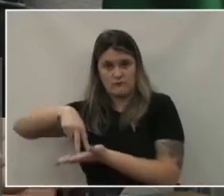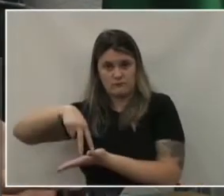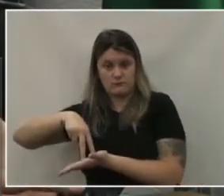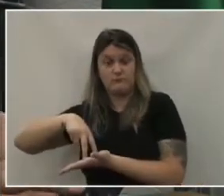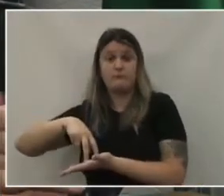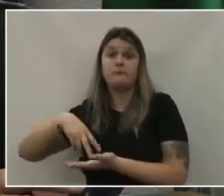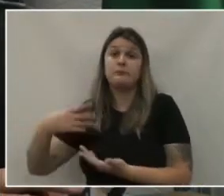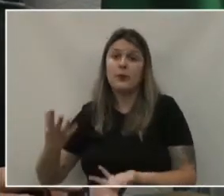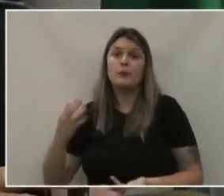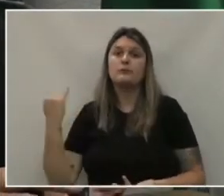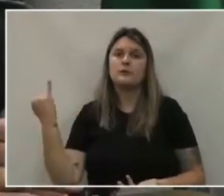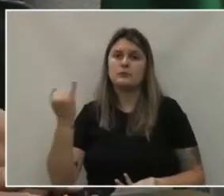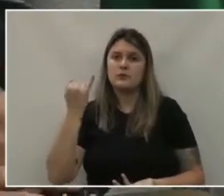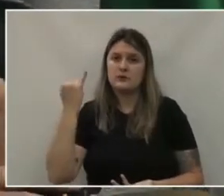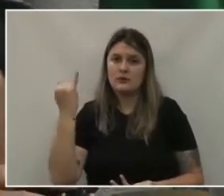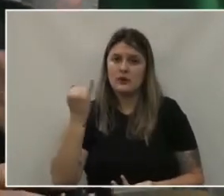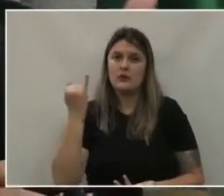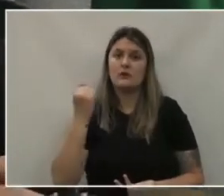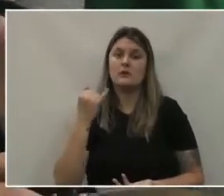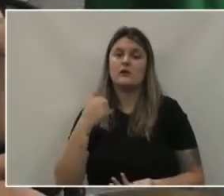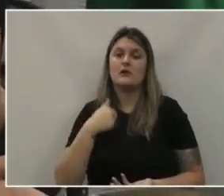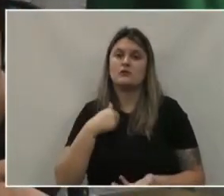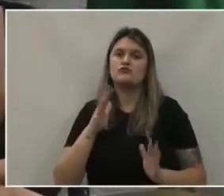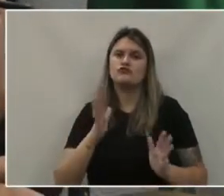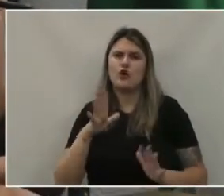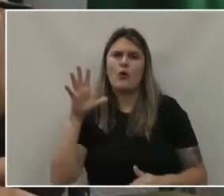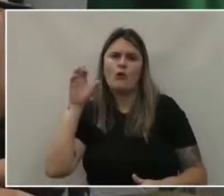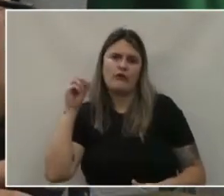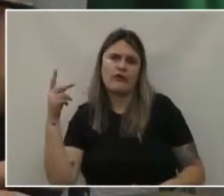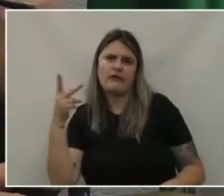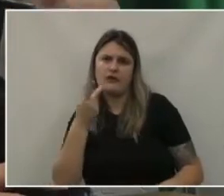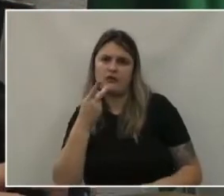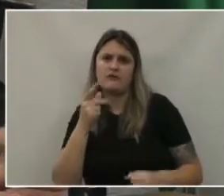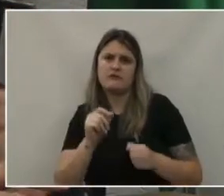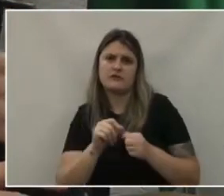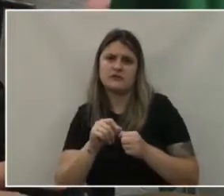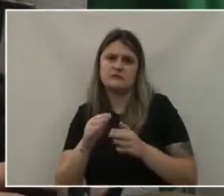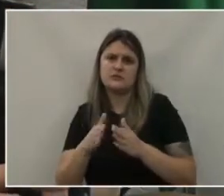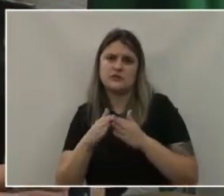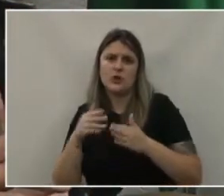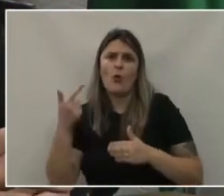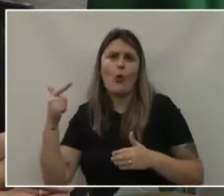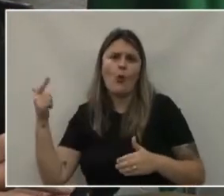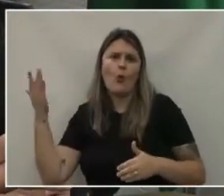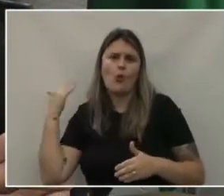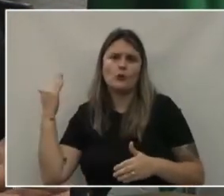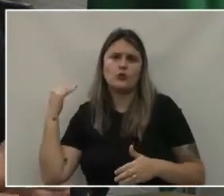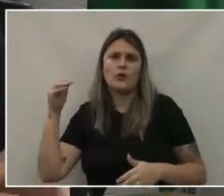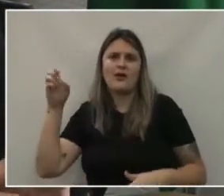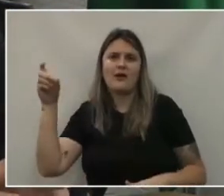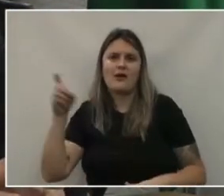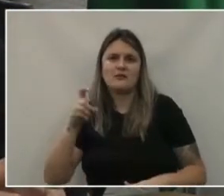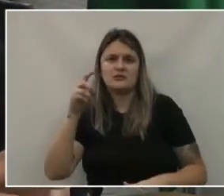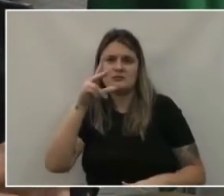muito importante e eu já escutei ele falando que vai fazer o requerimento para que os demais também possam se fazer presente. Eu acho que quanto